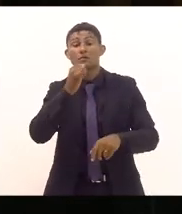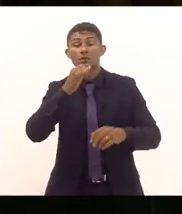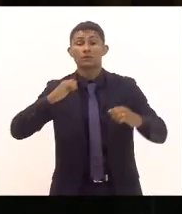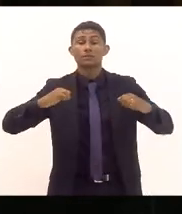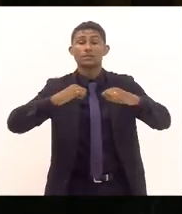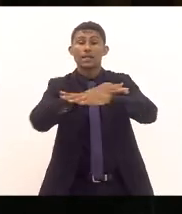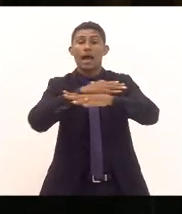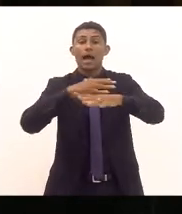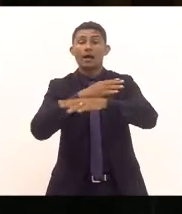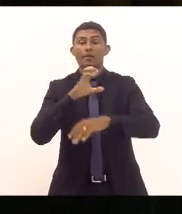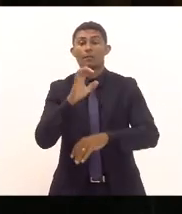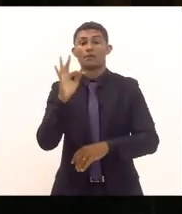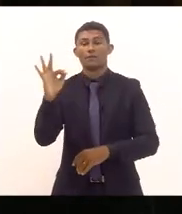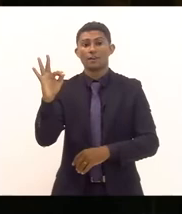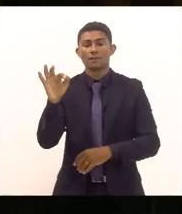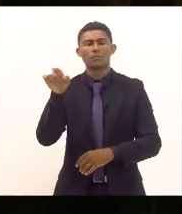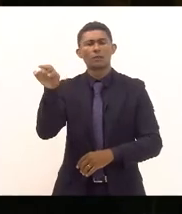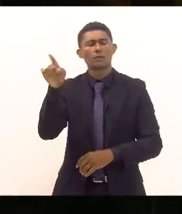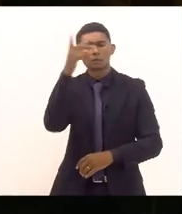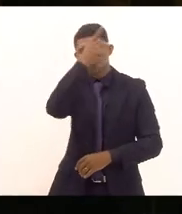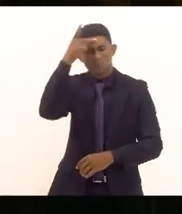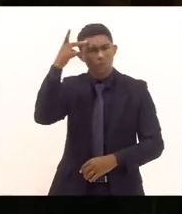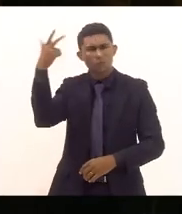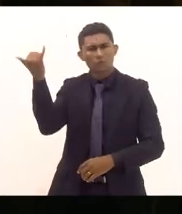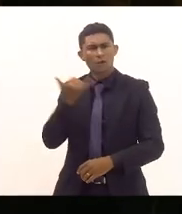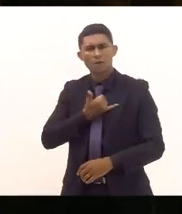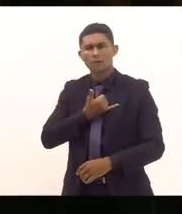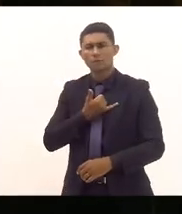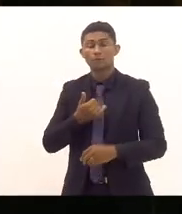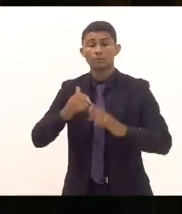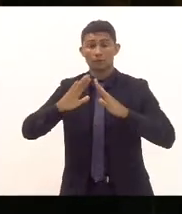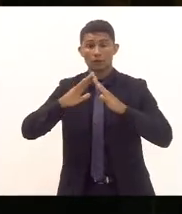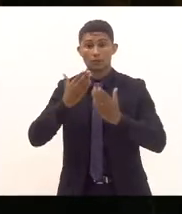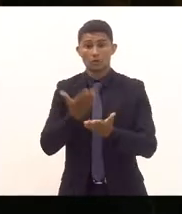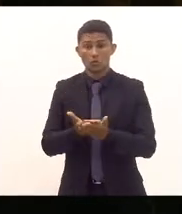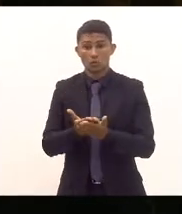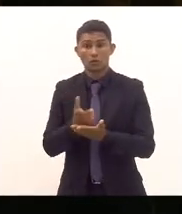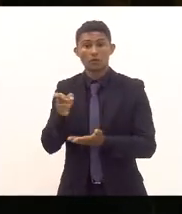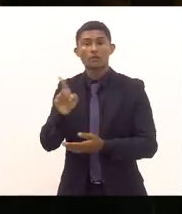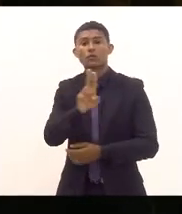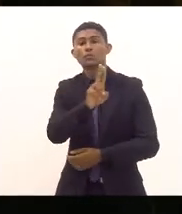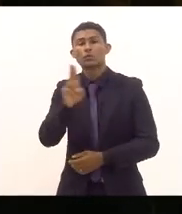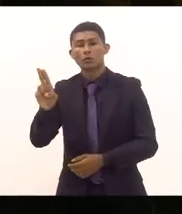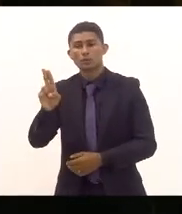Frio recebi o relato que uma escola chamada